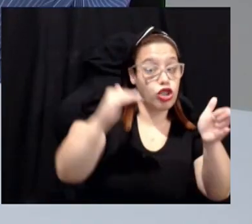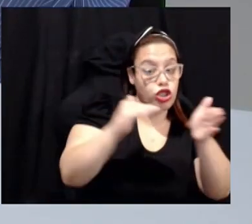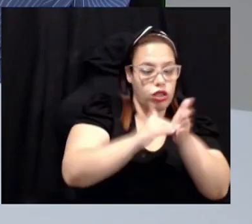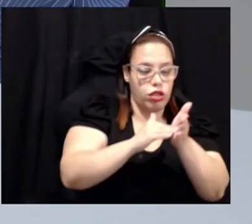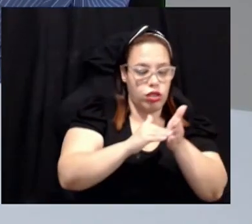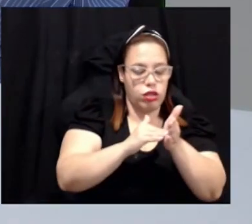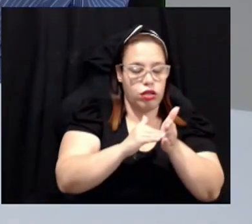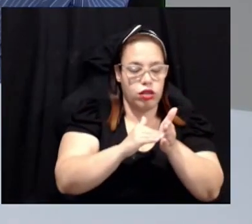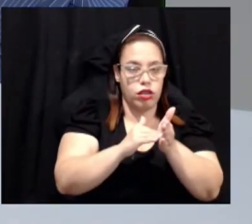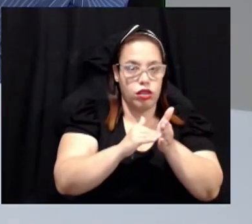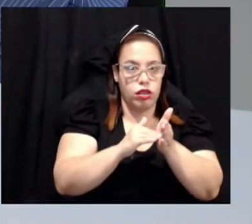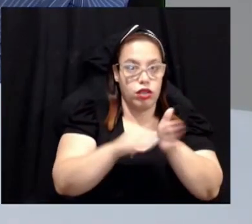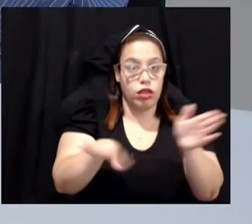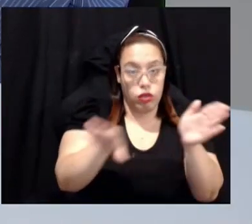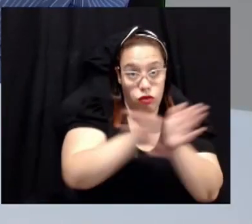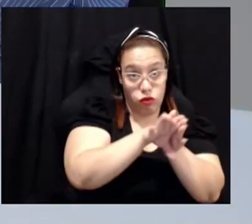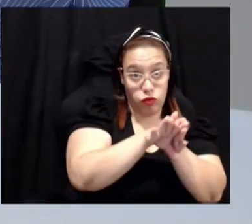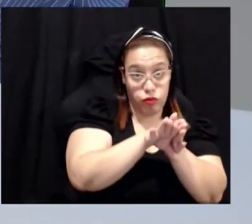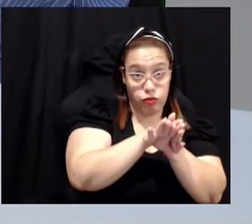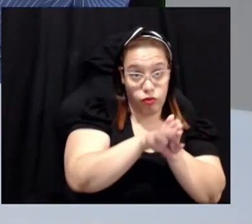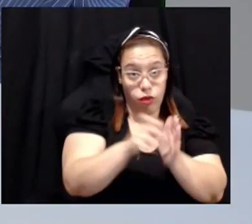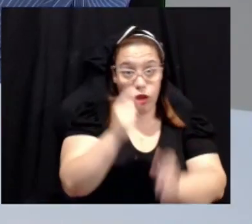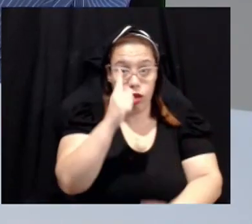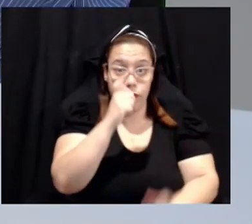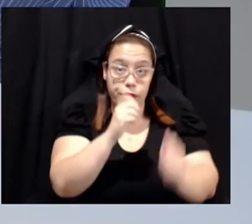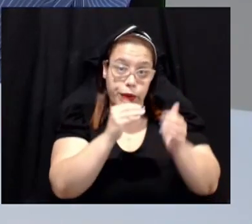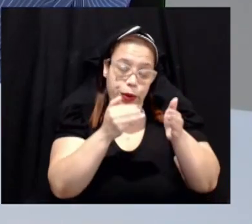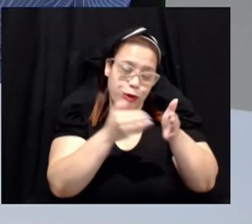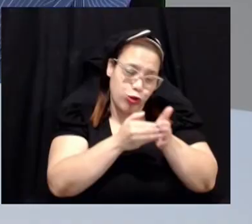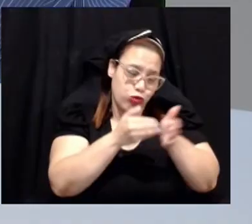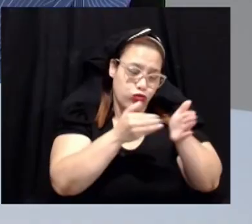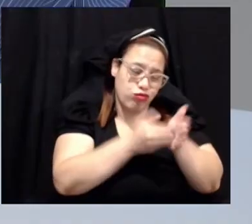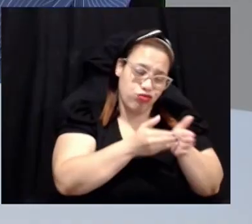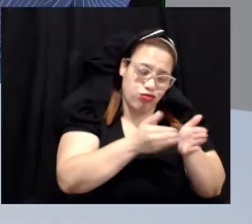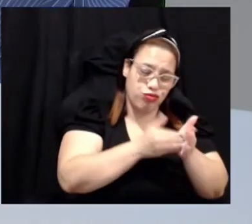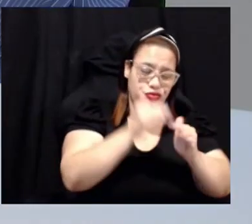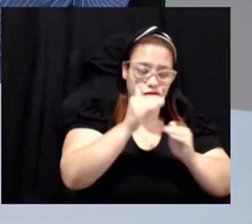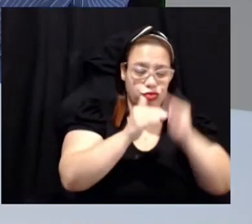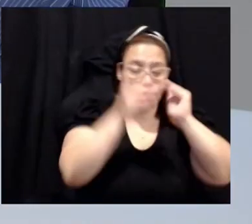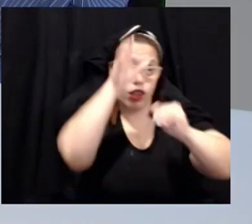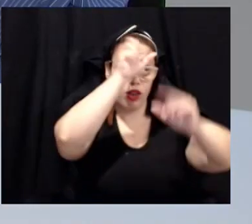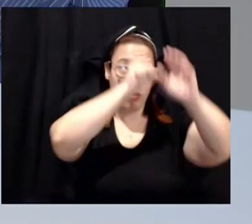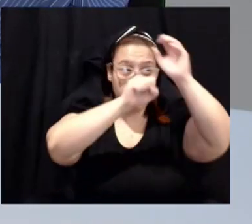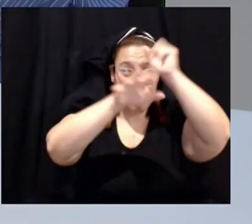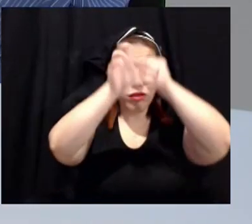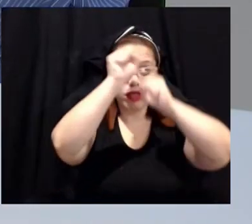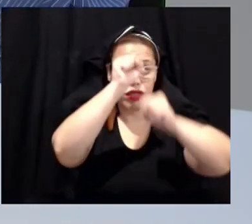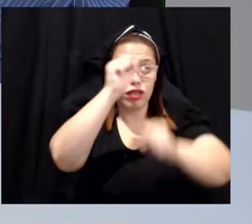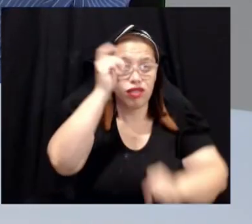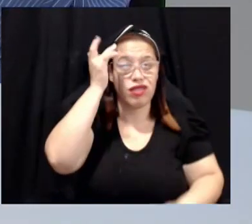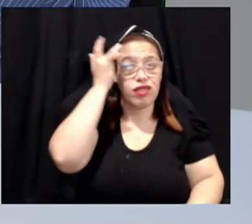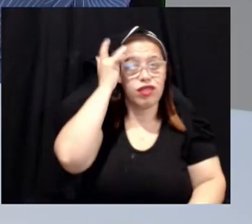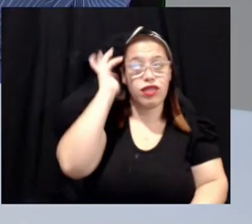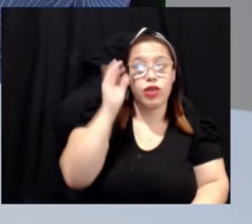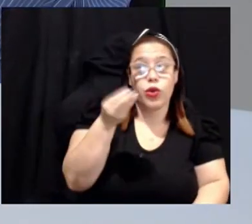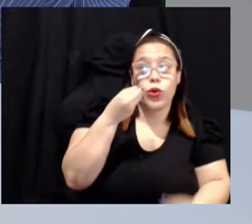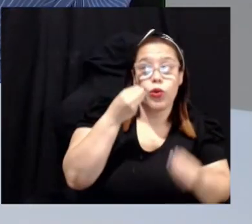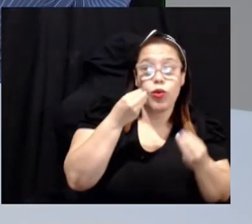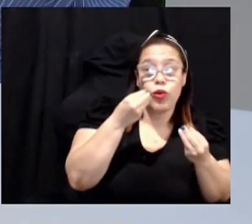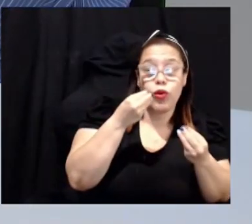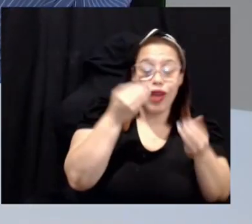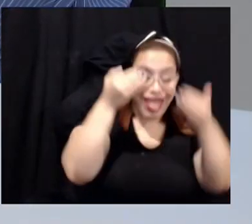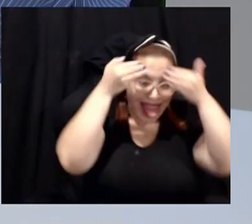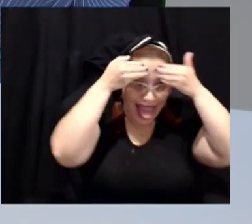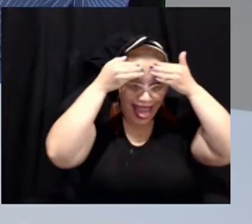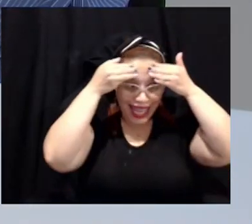com algumas restrições no processo de aprendizagem. Ele não está, como você disse, André, com a cabeça livre,